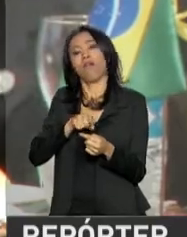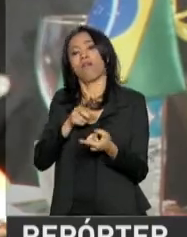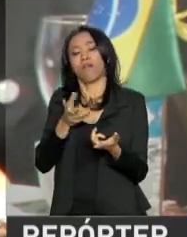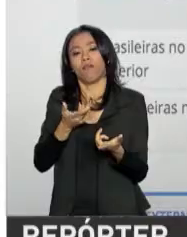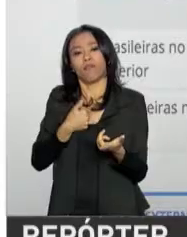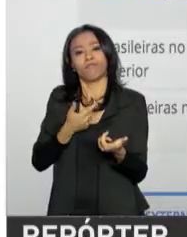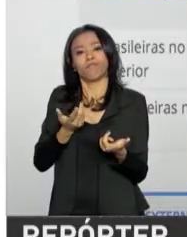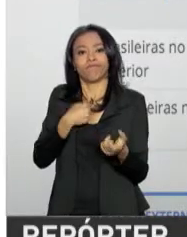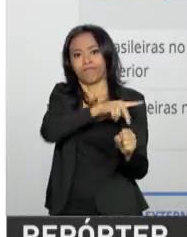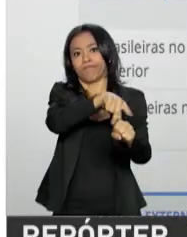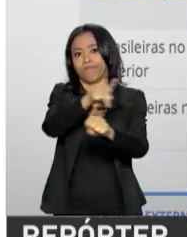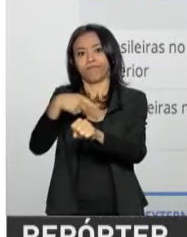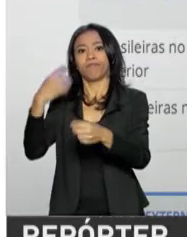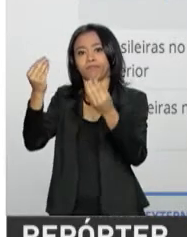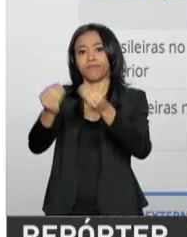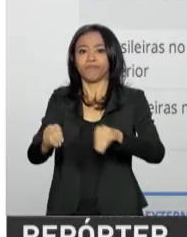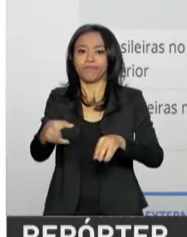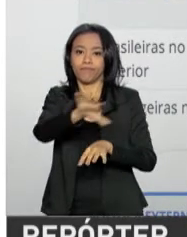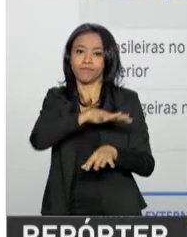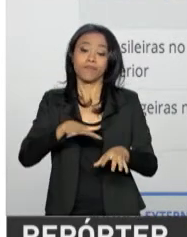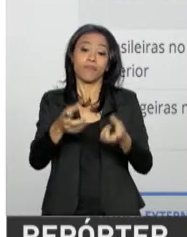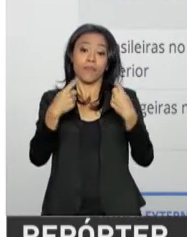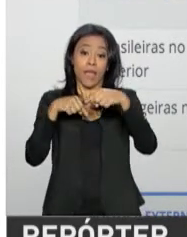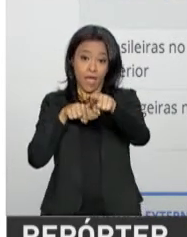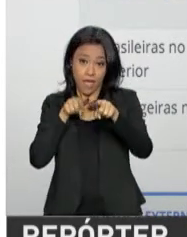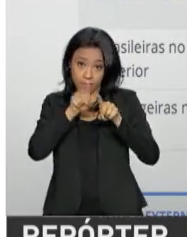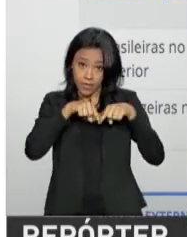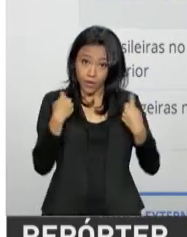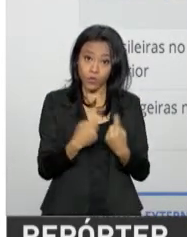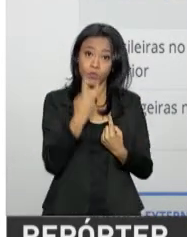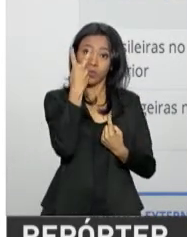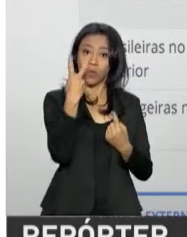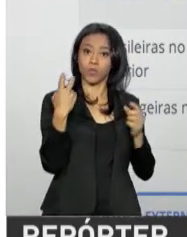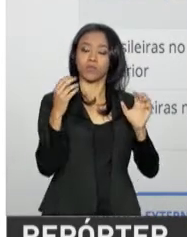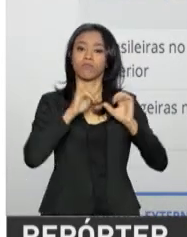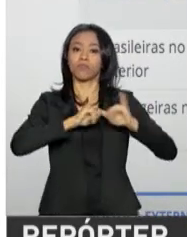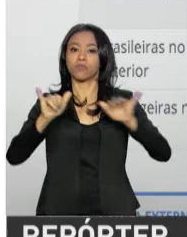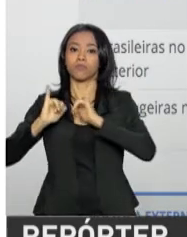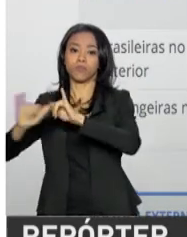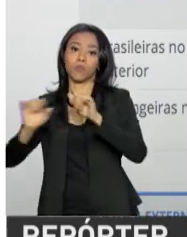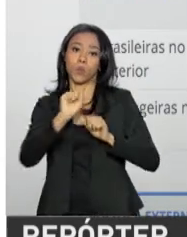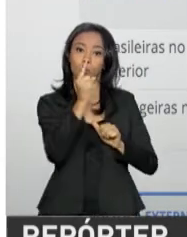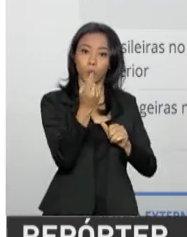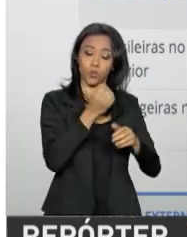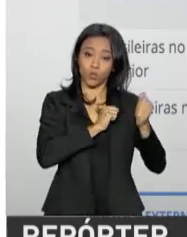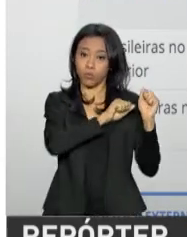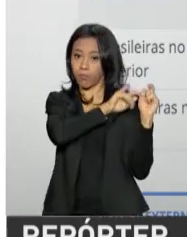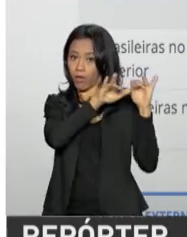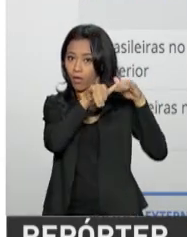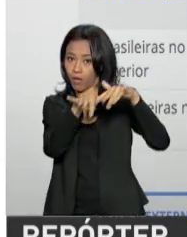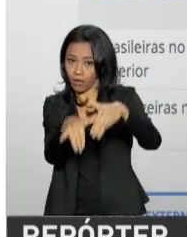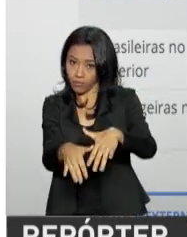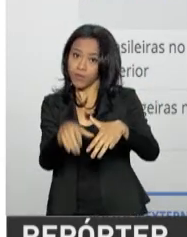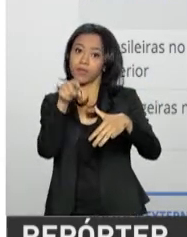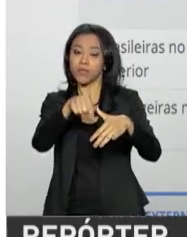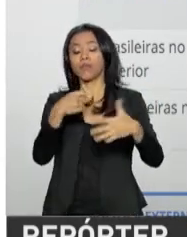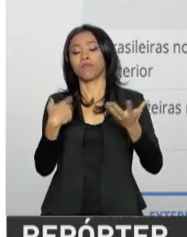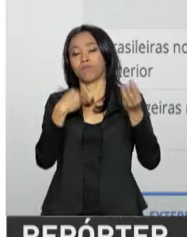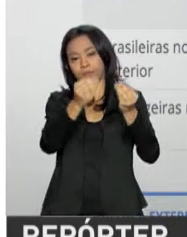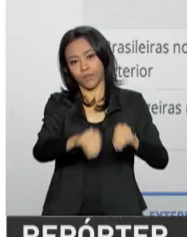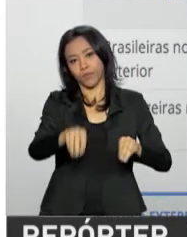irmãos a reunião resultou na assinatura de dois comunicados 1 sobre a crise migratória humanitária que afeta os venezuelanos